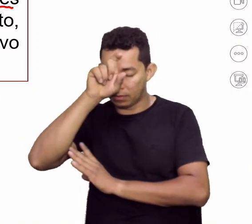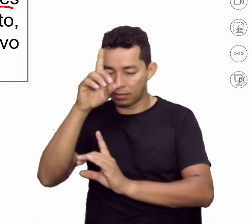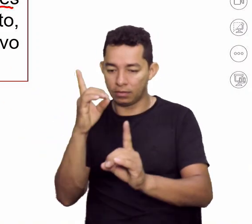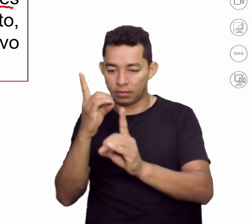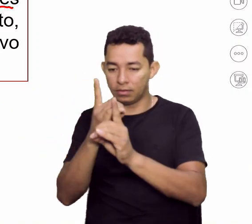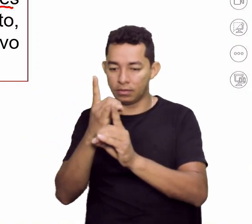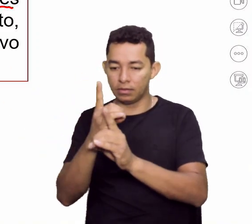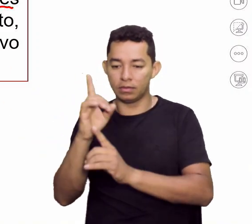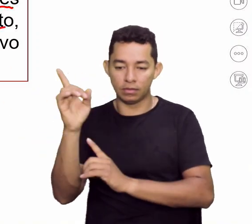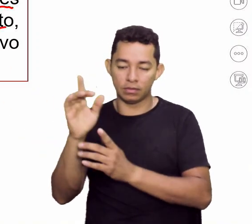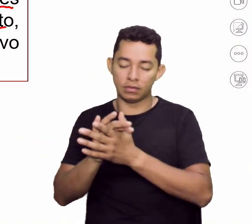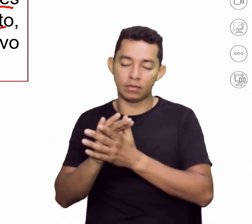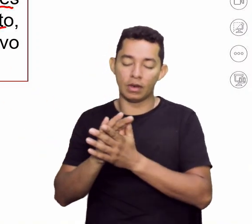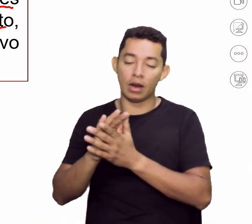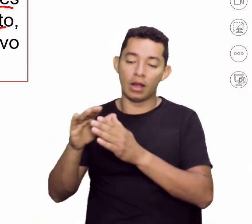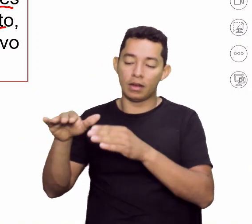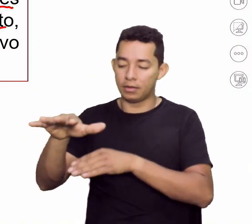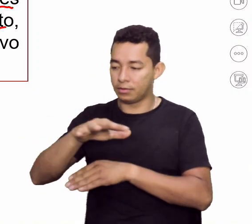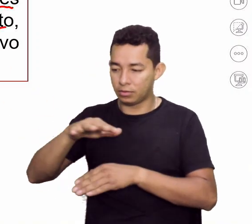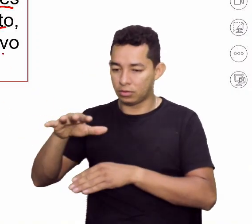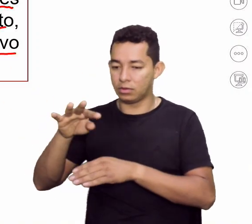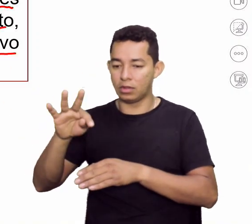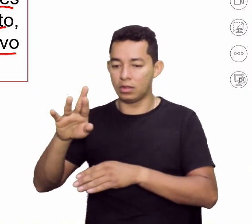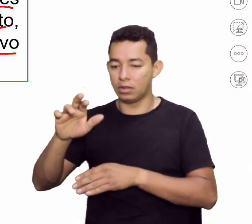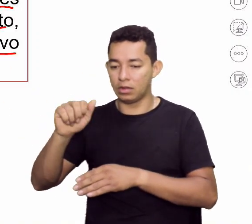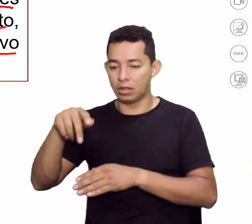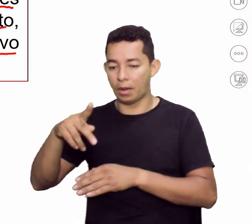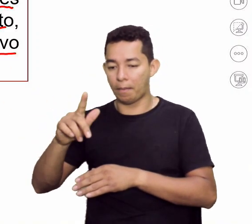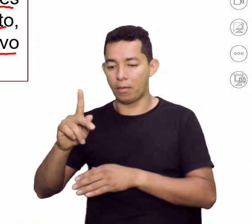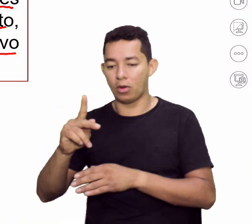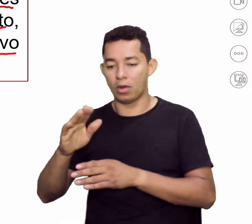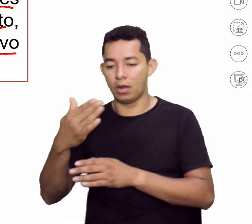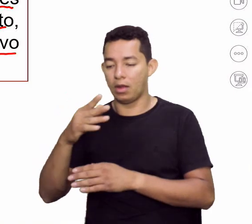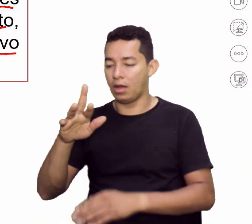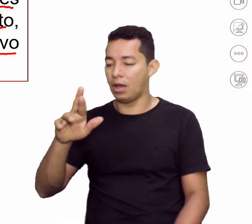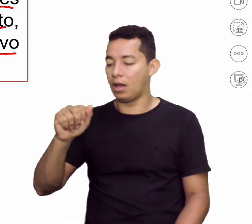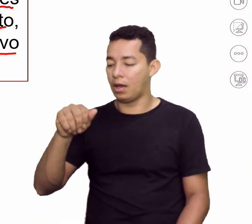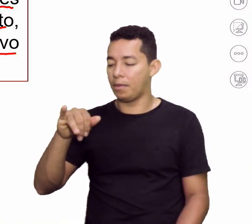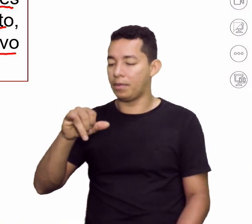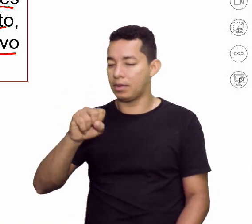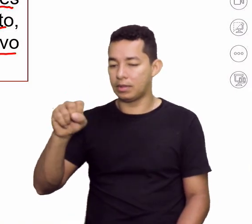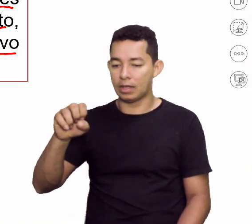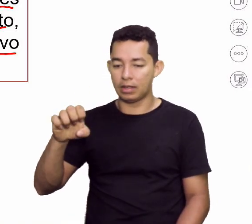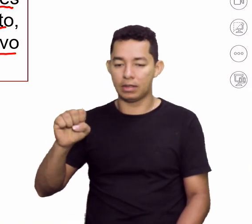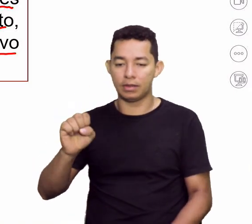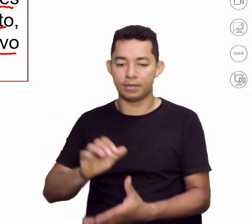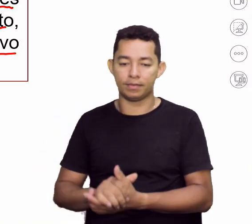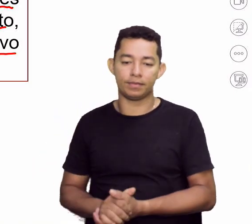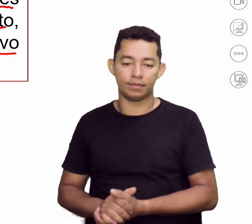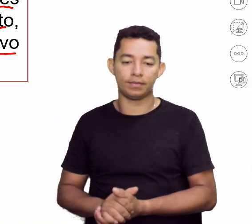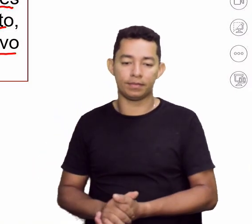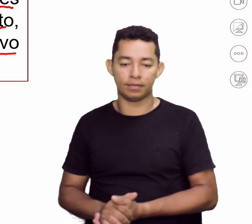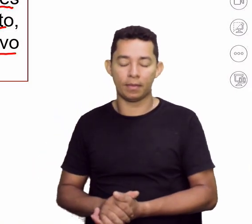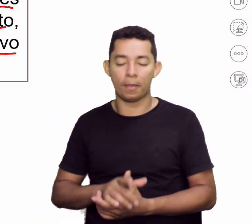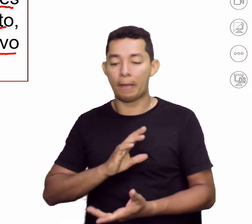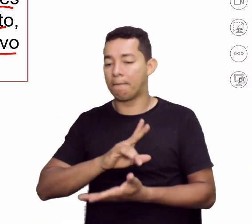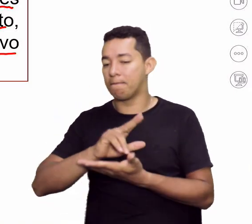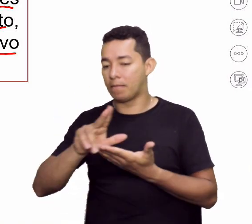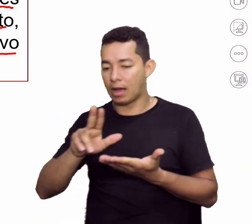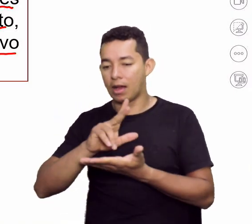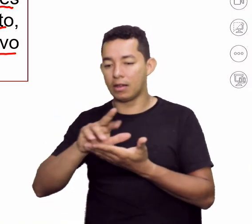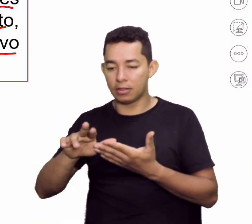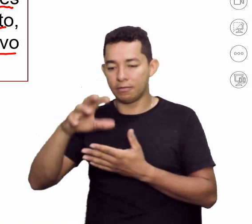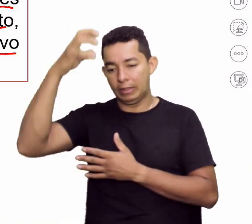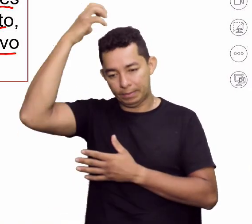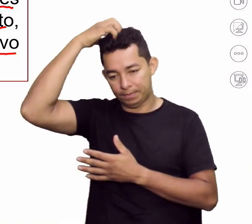em Luxor, no Egito, a dinastia Novo Império. Tá? Vários e vários faraós